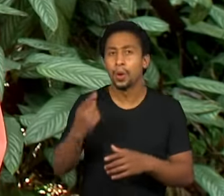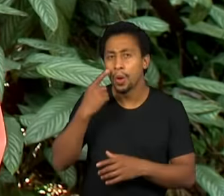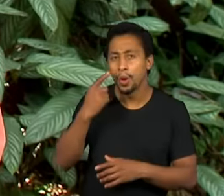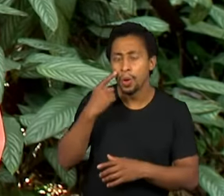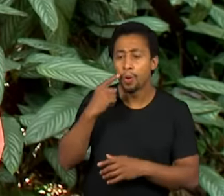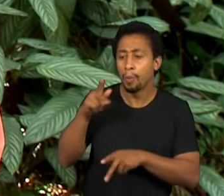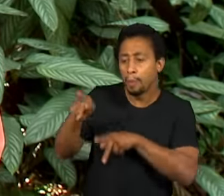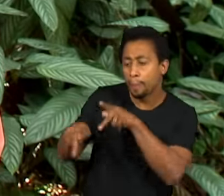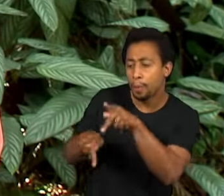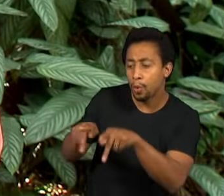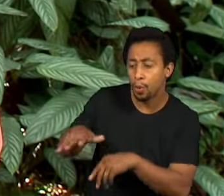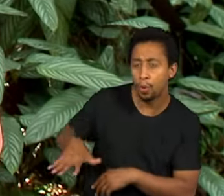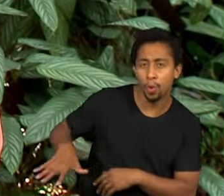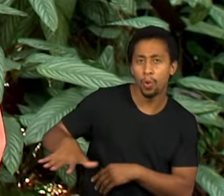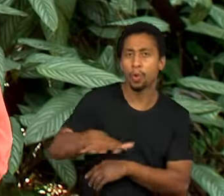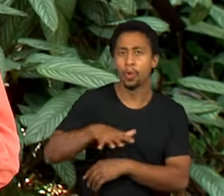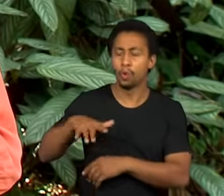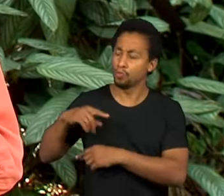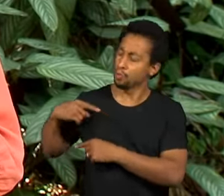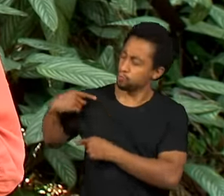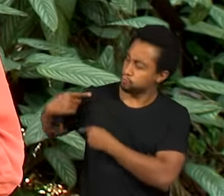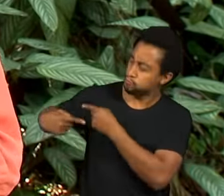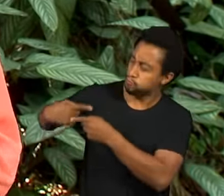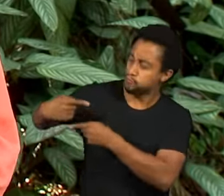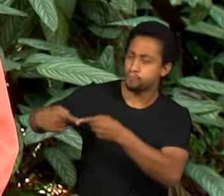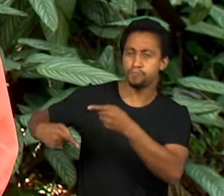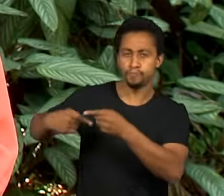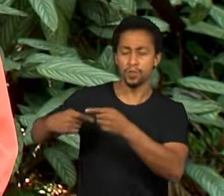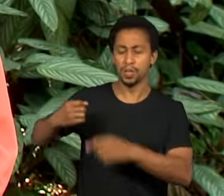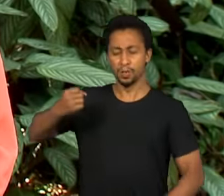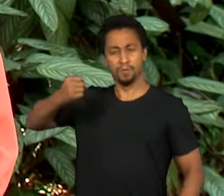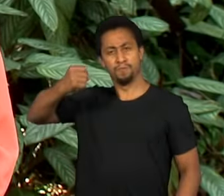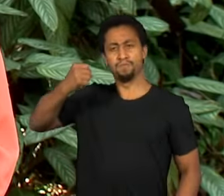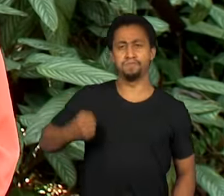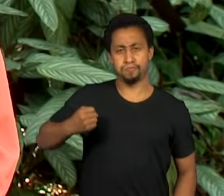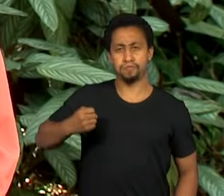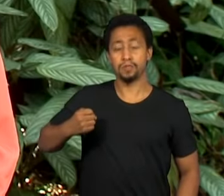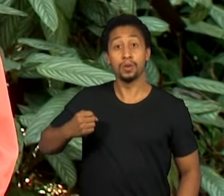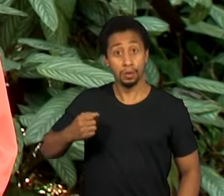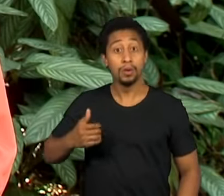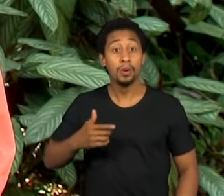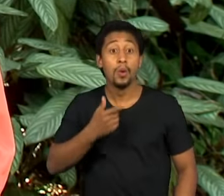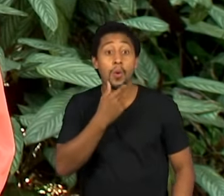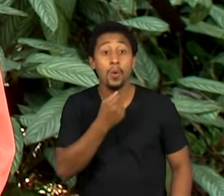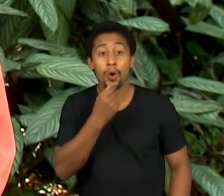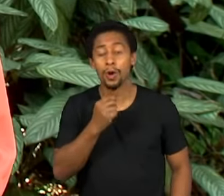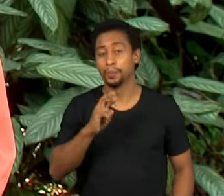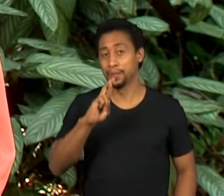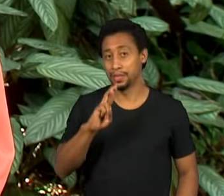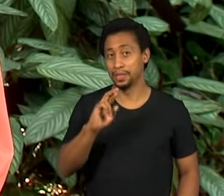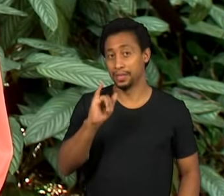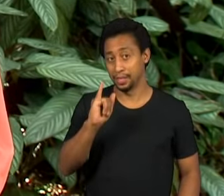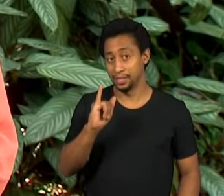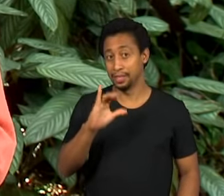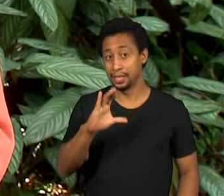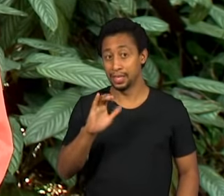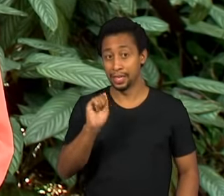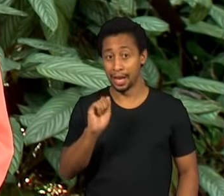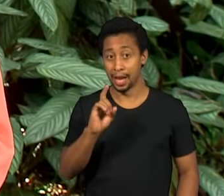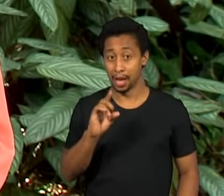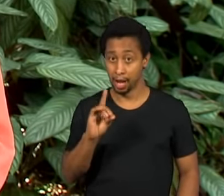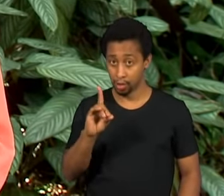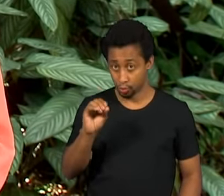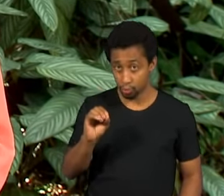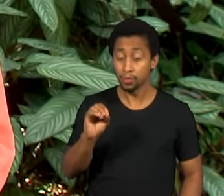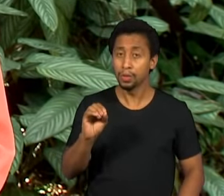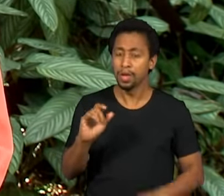Originários, Guerreiros do Tempo. É o nome do livro lançado pelo fotojornalista Ricardo Stuckert. Foram